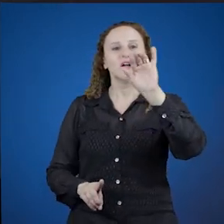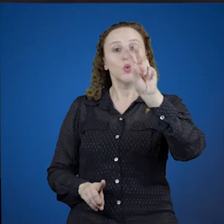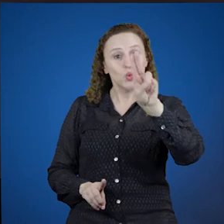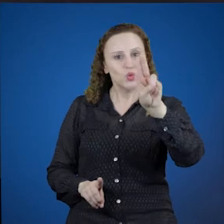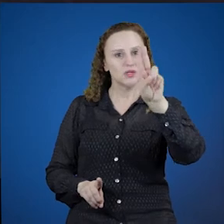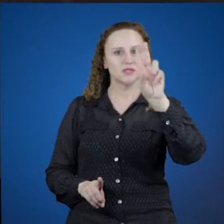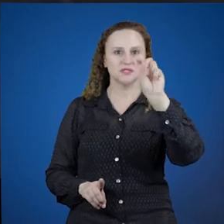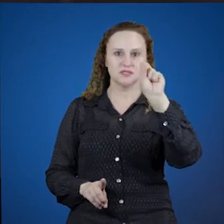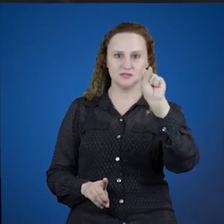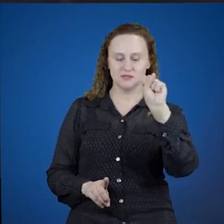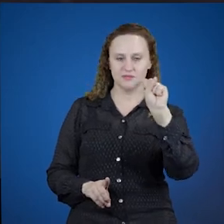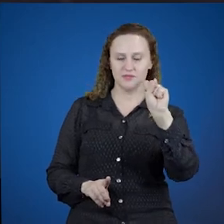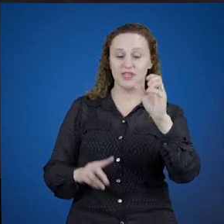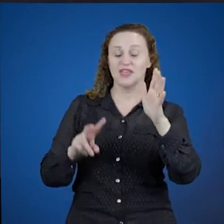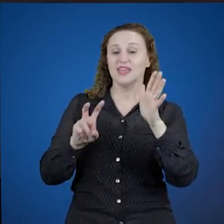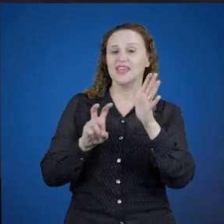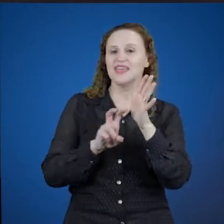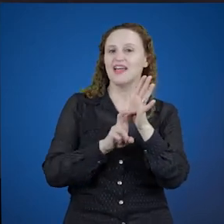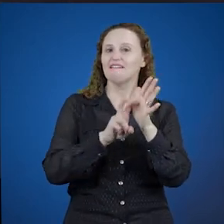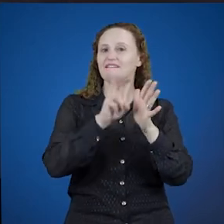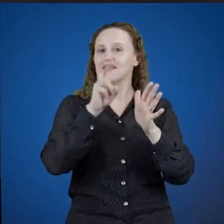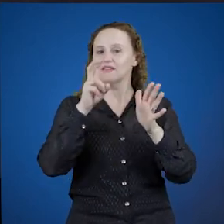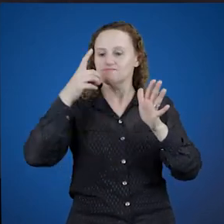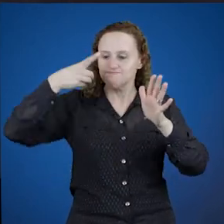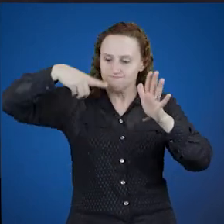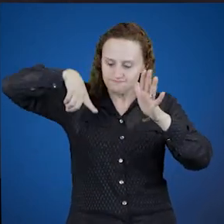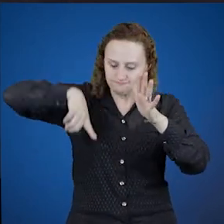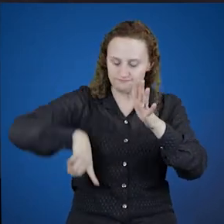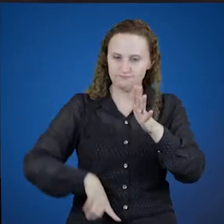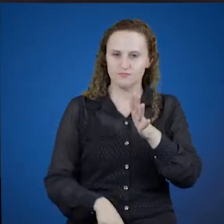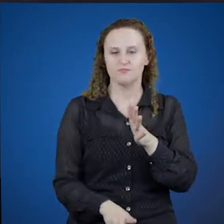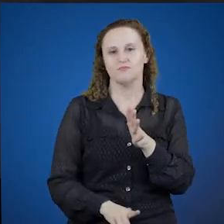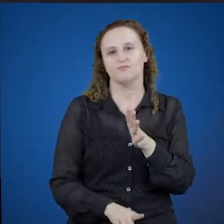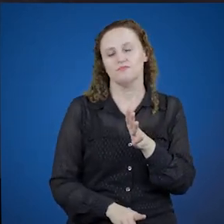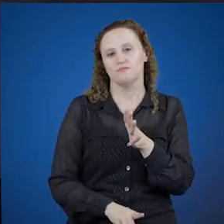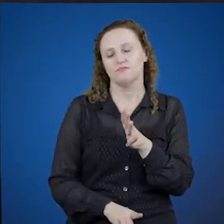em luz e a quinta declinação